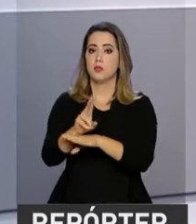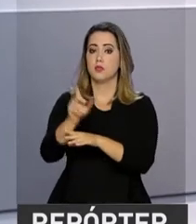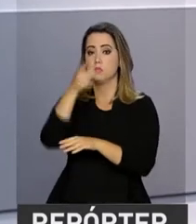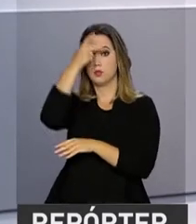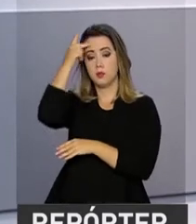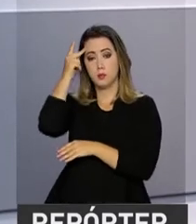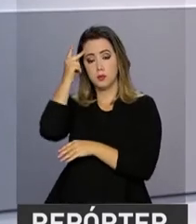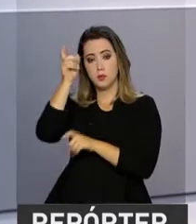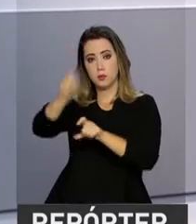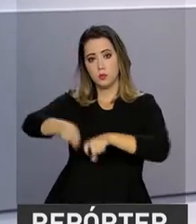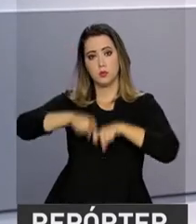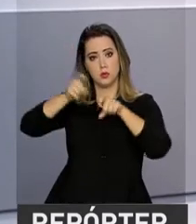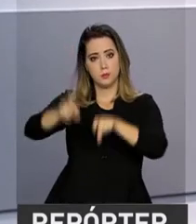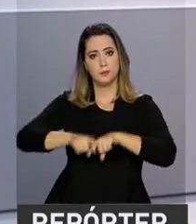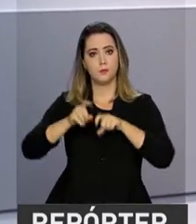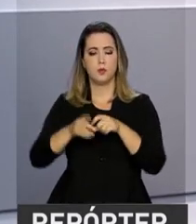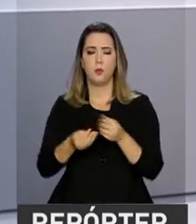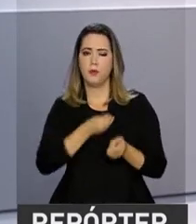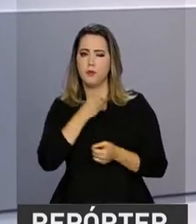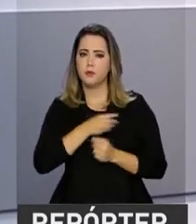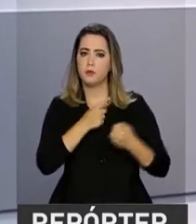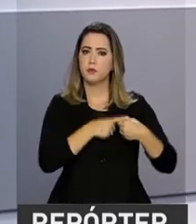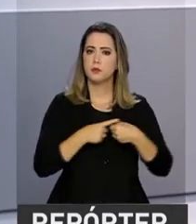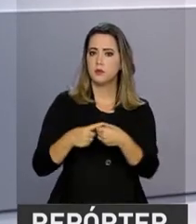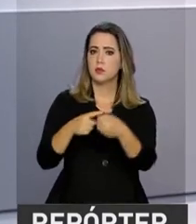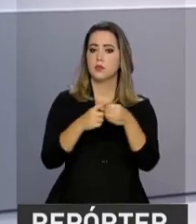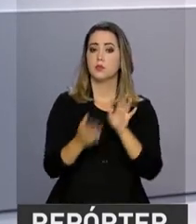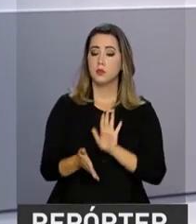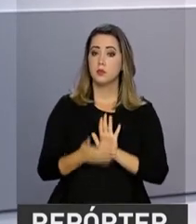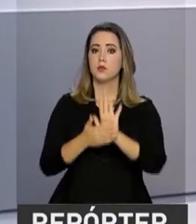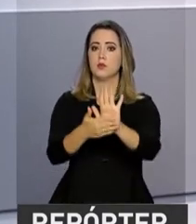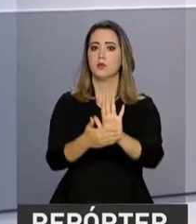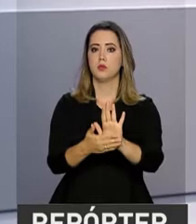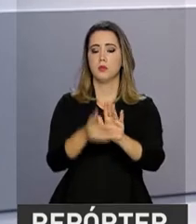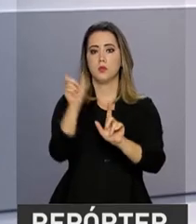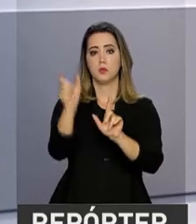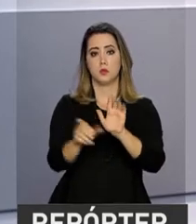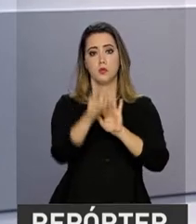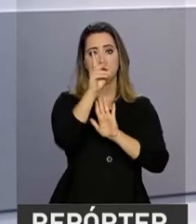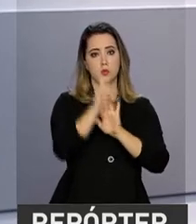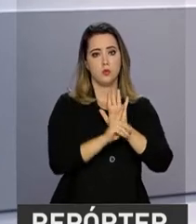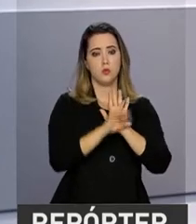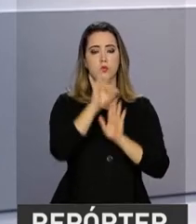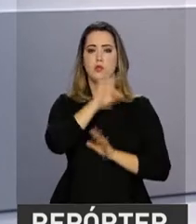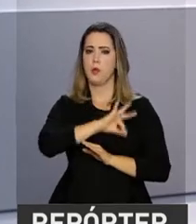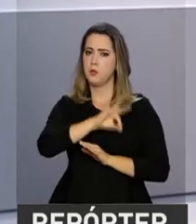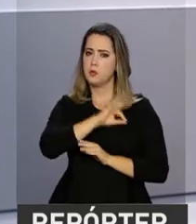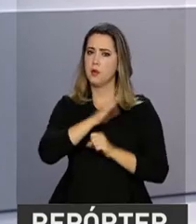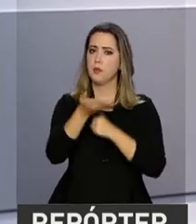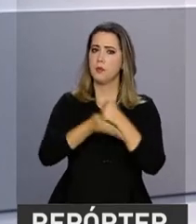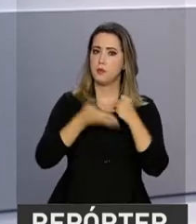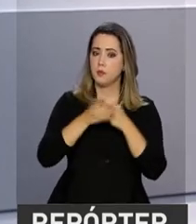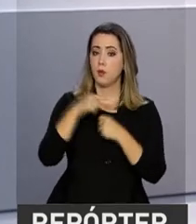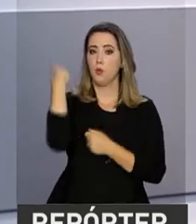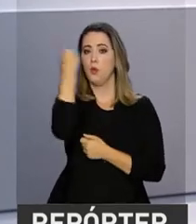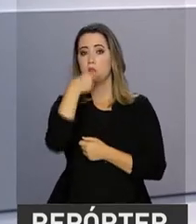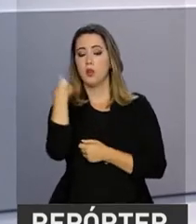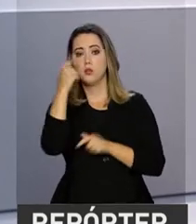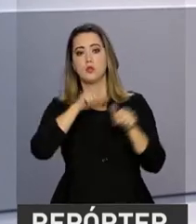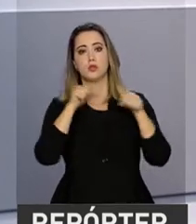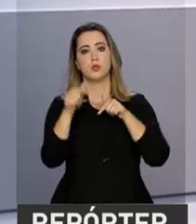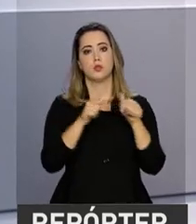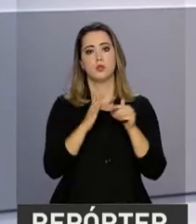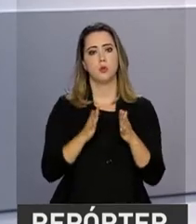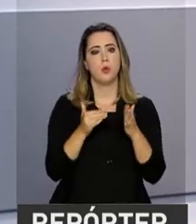vida no campo para se aventurar nas cidades e que apresentou aos brasileiros direitos como salário mínimo, jornada de